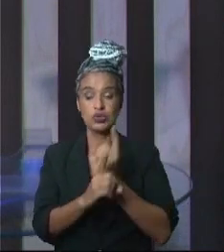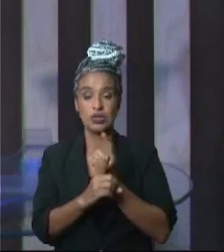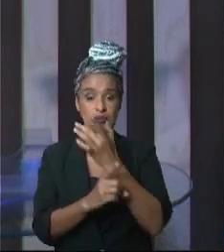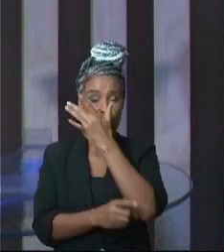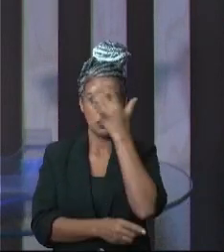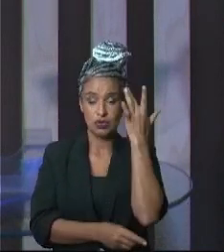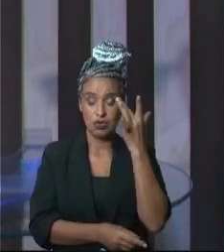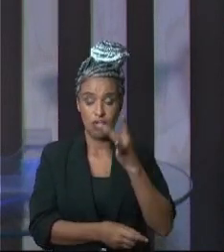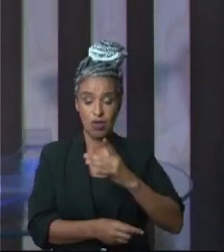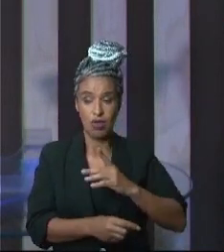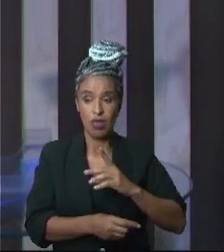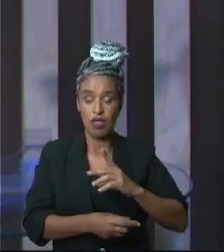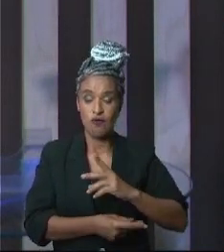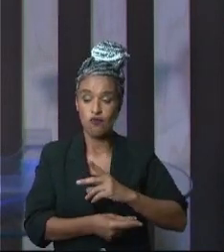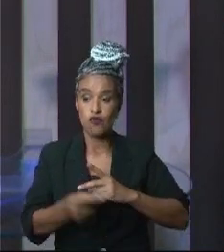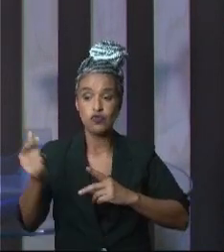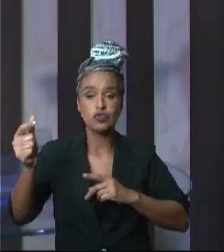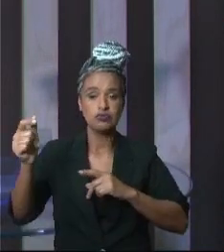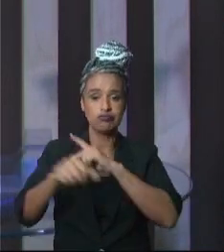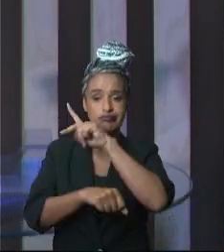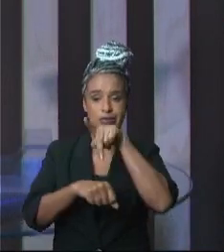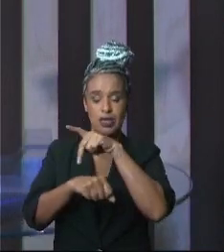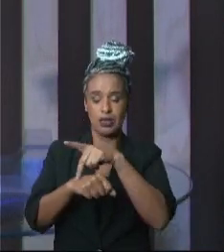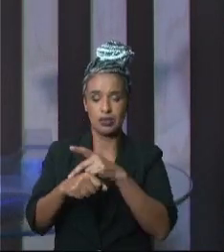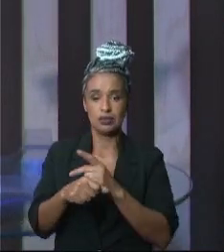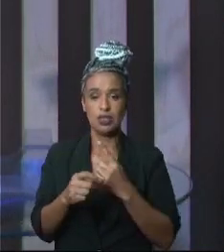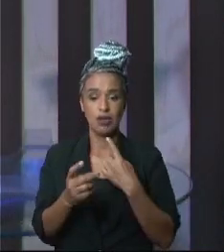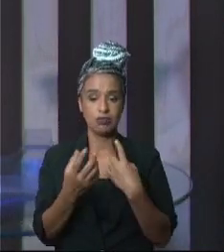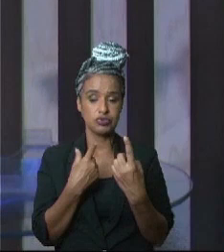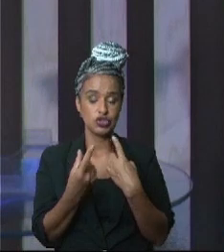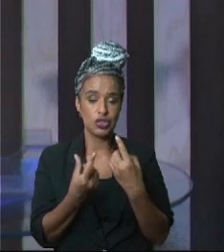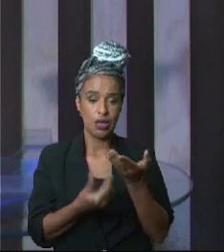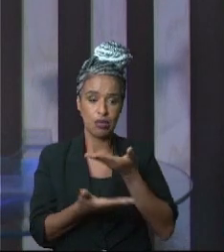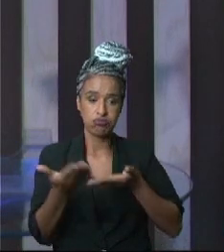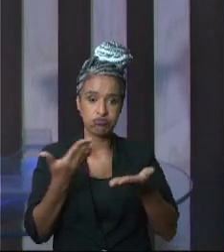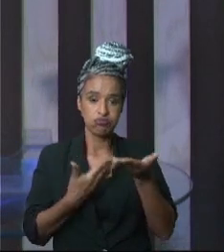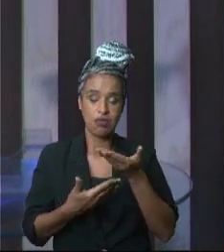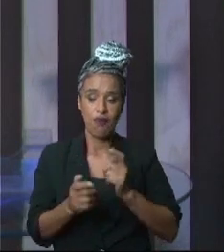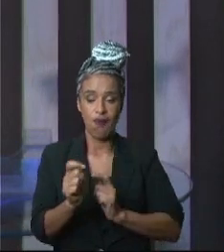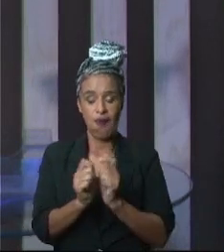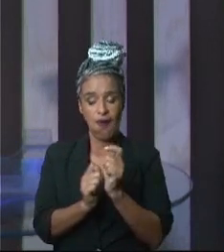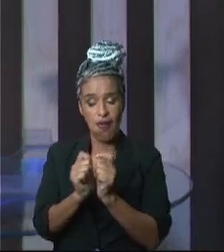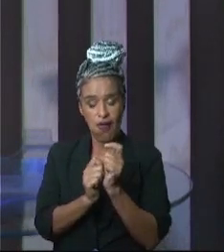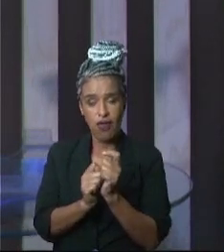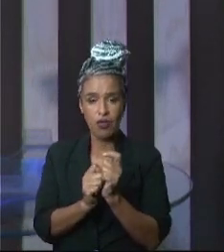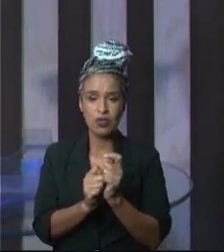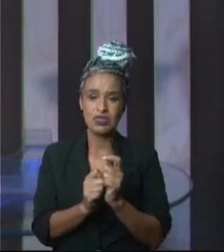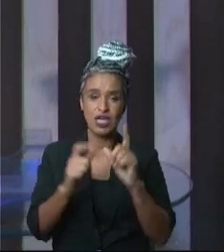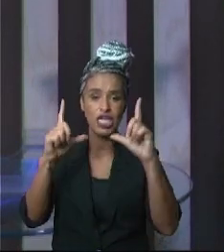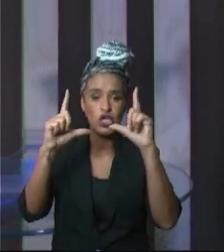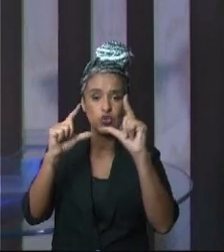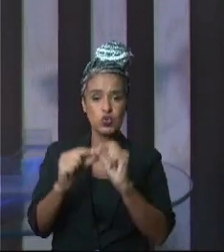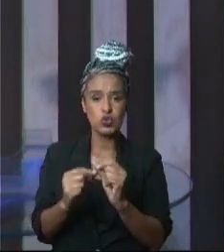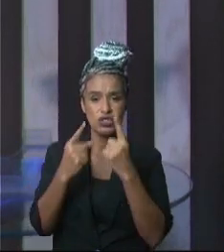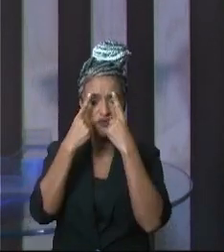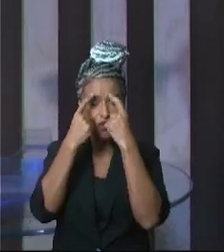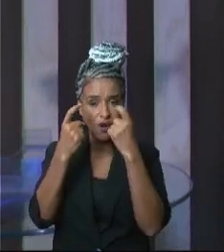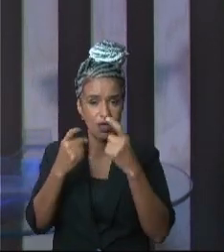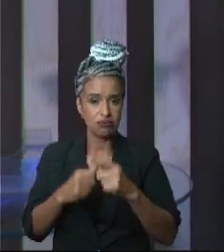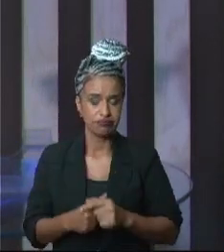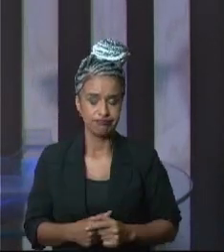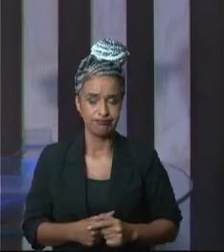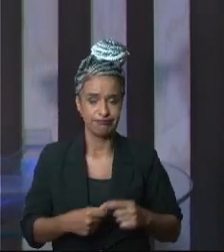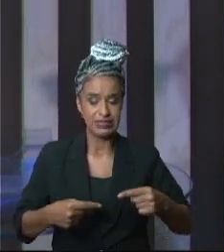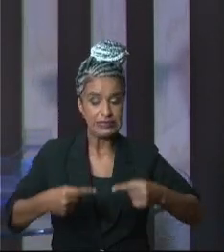refugiados, por dialogar, por negociar e buscar o fim de hostilidades,